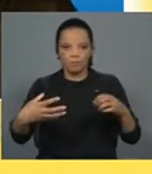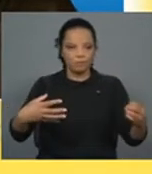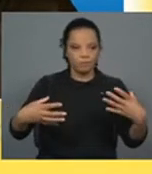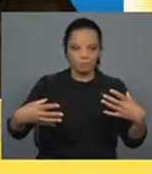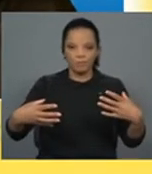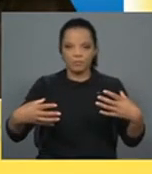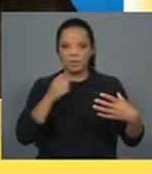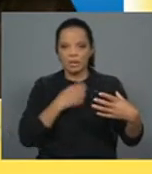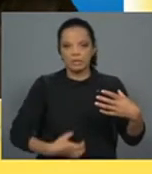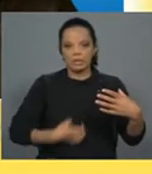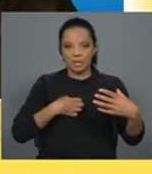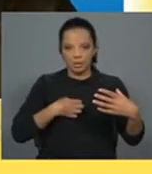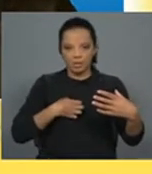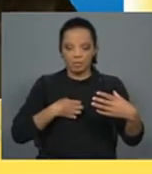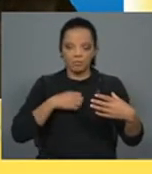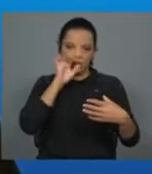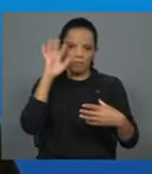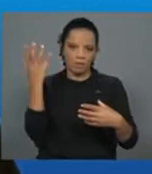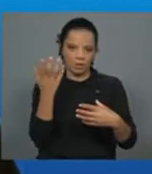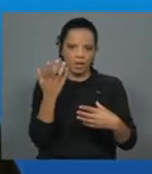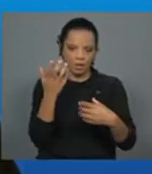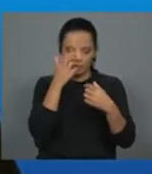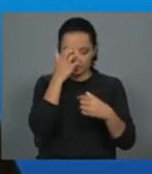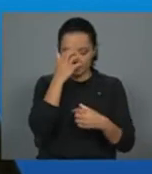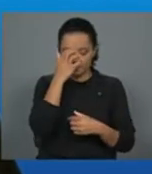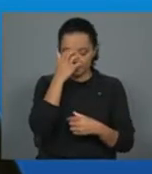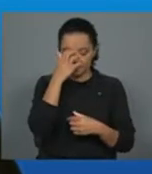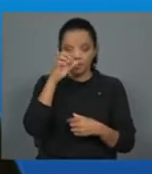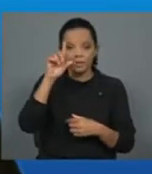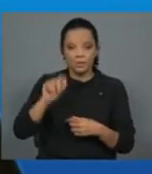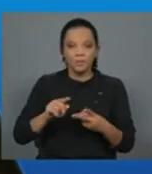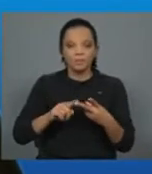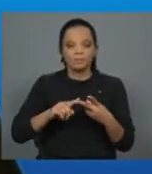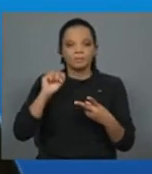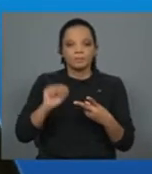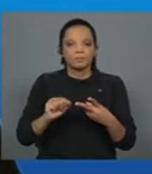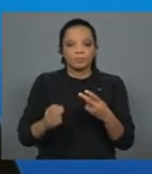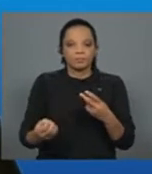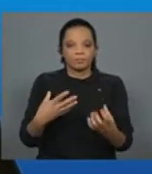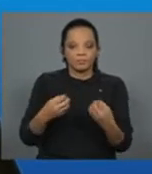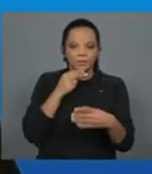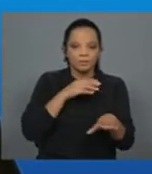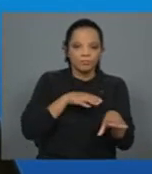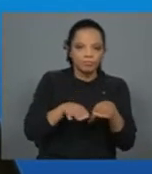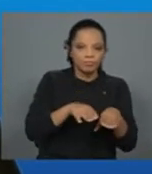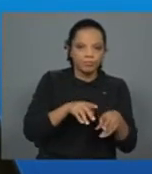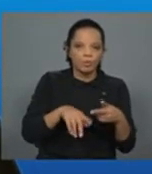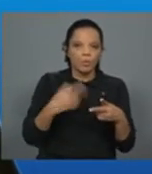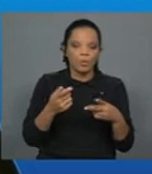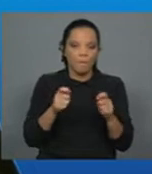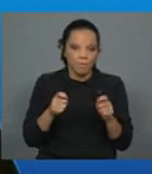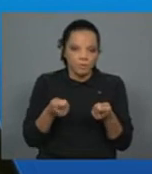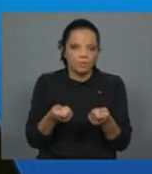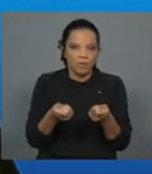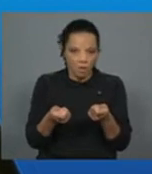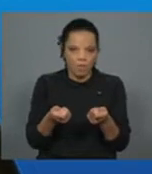sensores ambientais para outros fins que não sísmicos, mas também sensores sísmicos e sensores de pressão, portanto, que